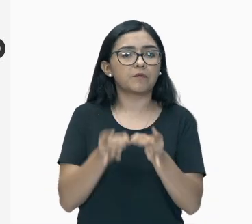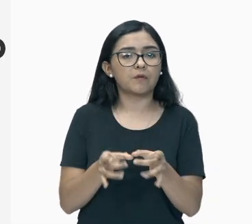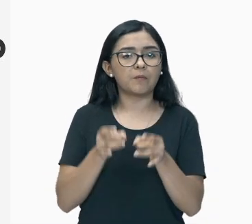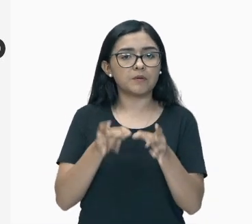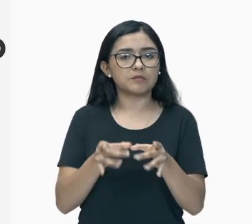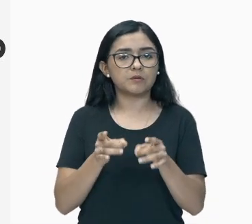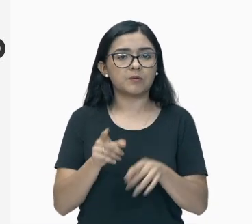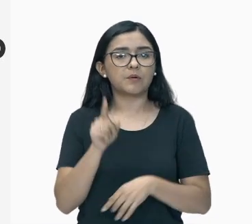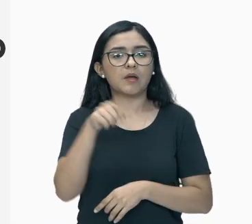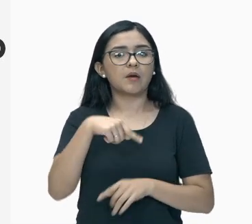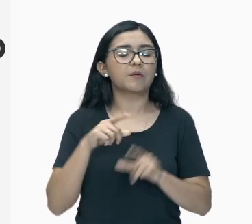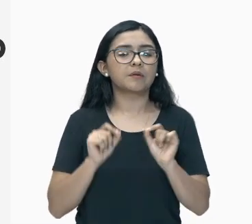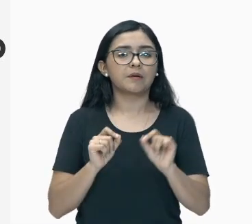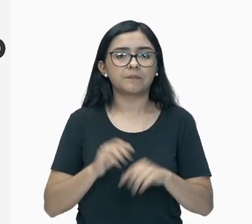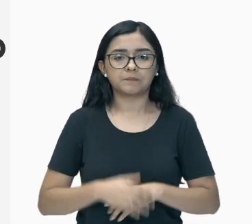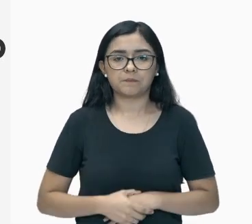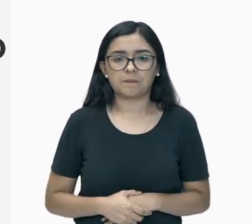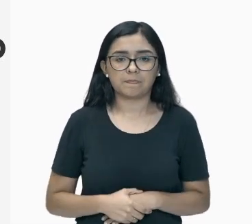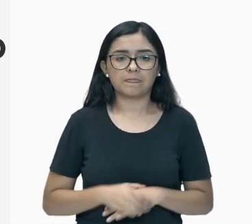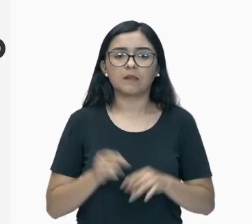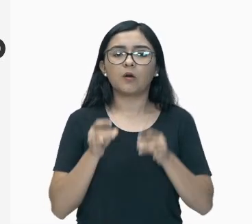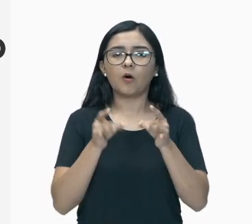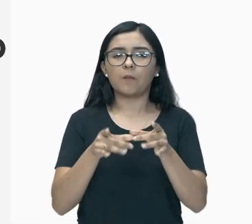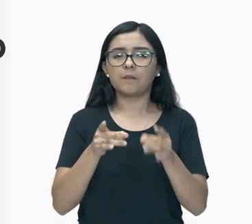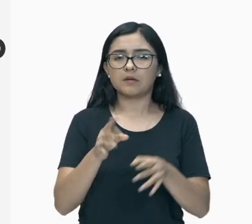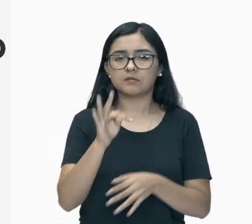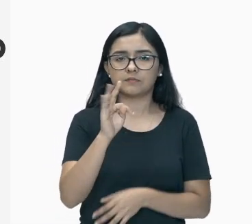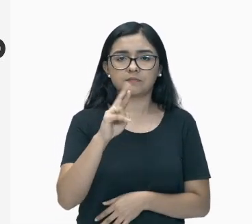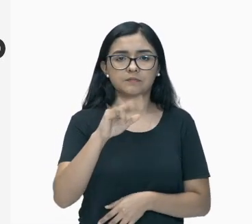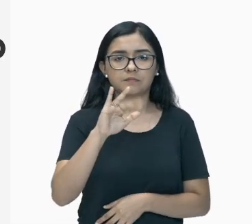que é chamado de comércio triangular.